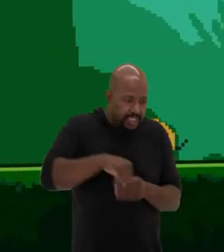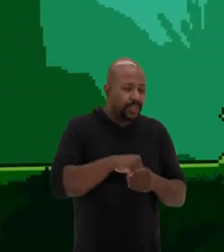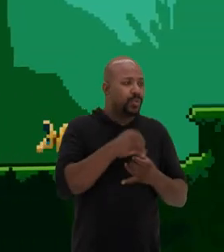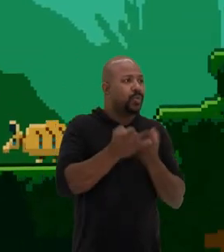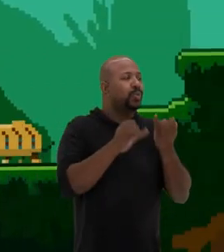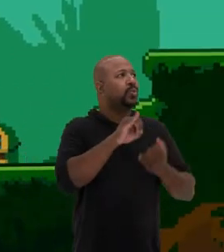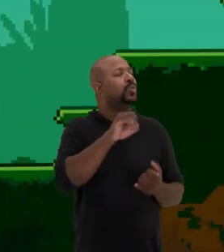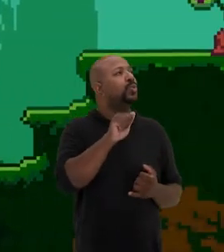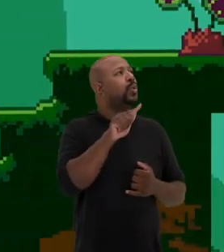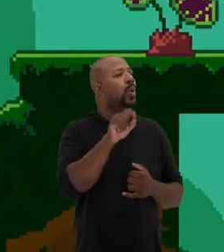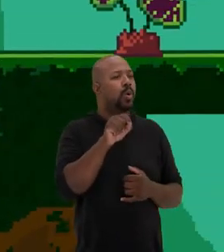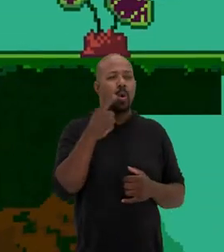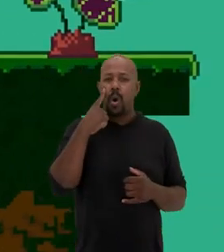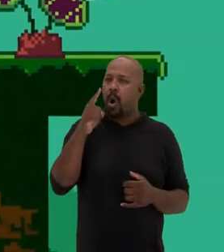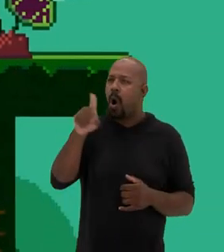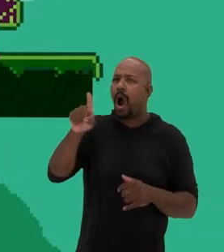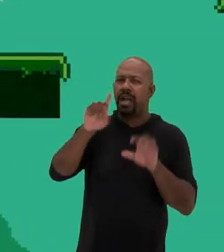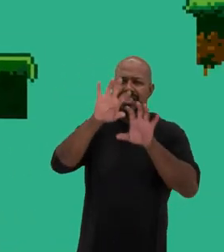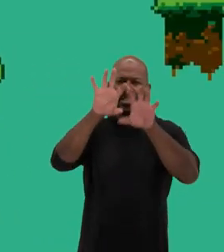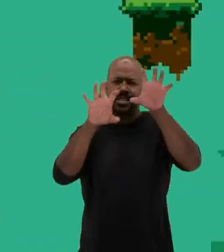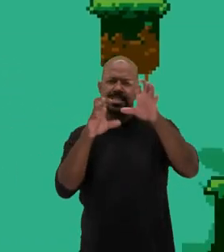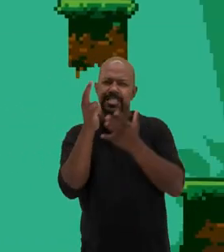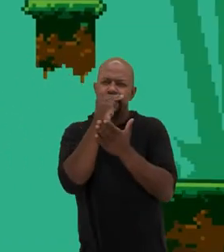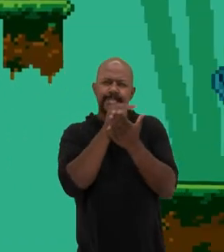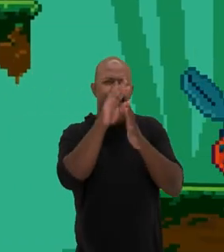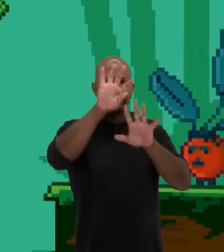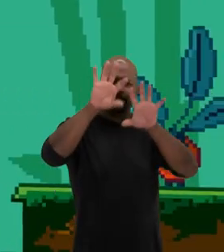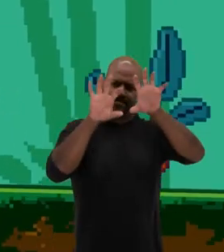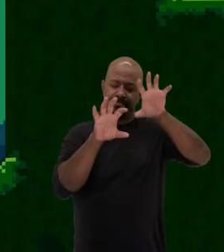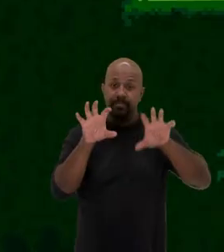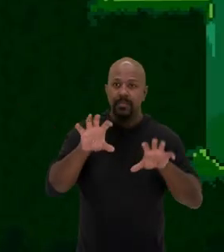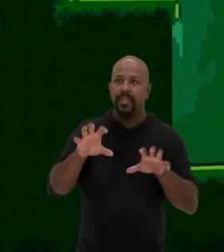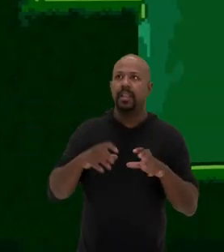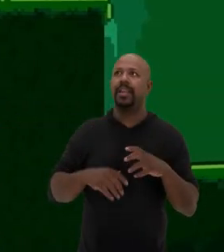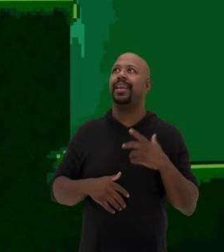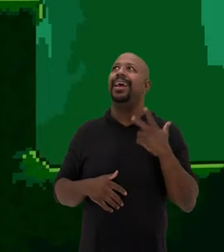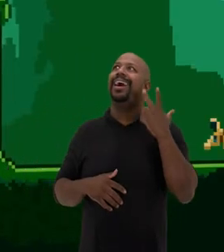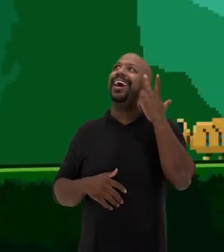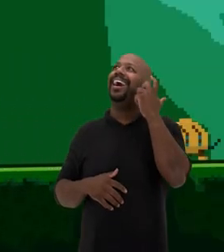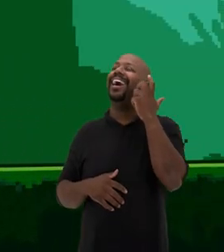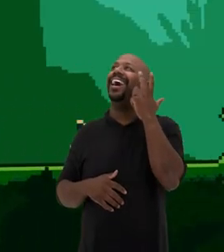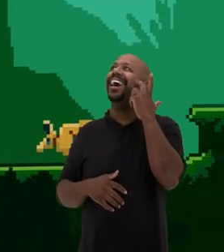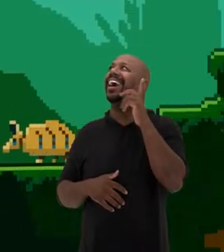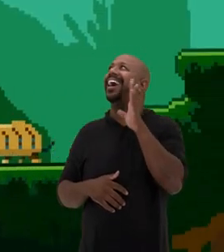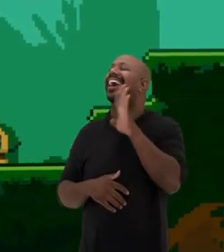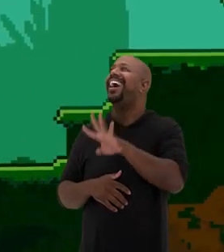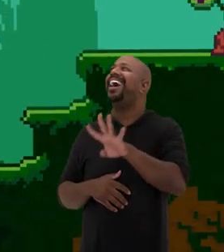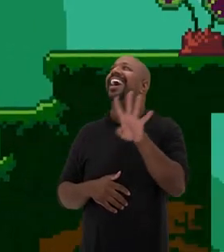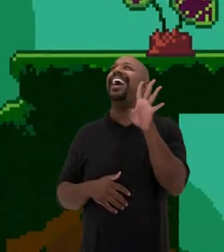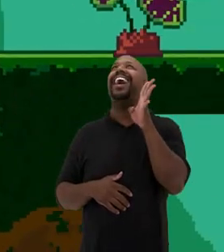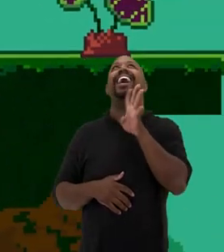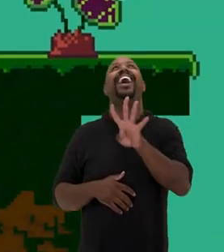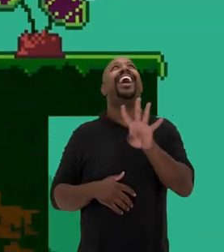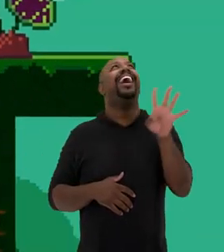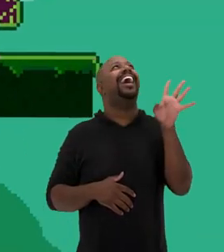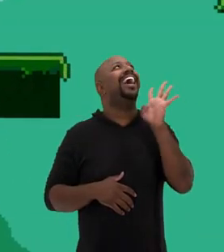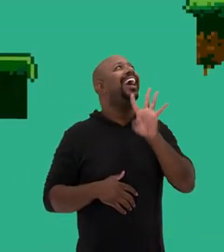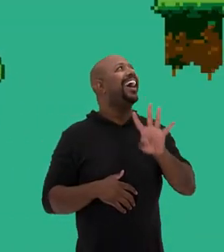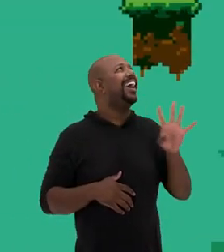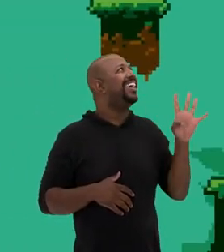dentro do jogo! Olha os gráficos! Que maneiro!